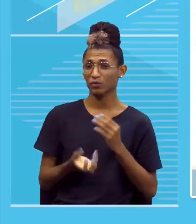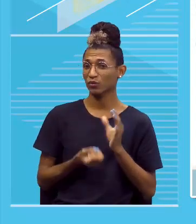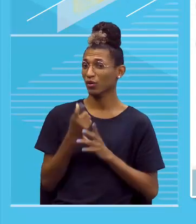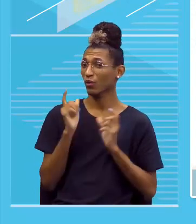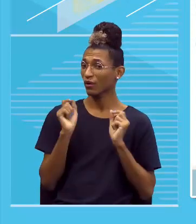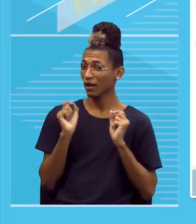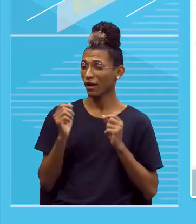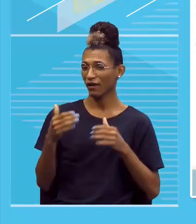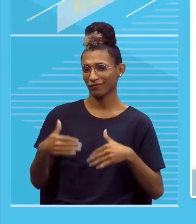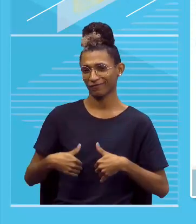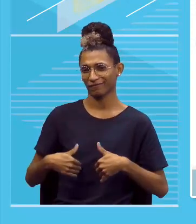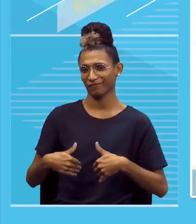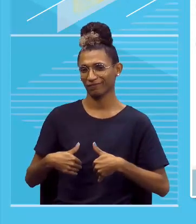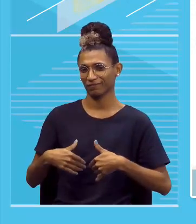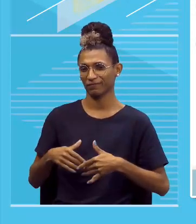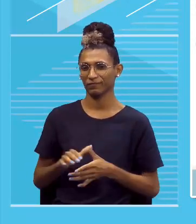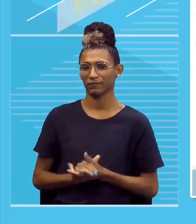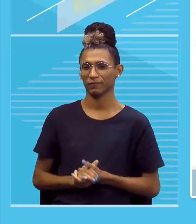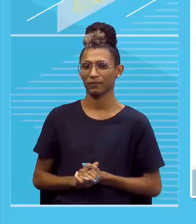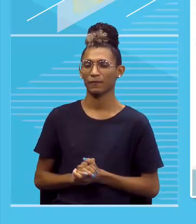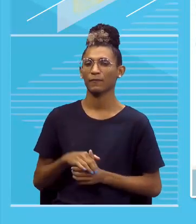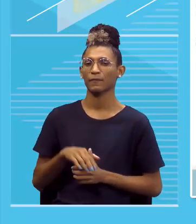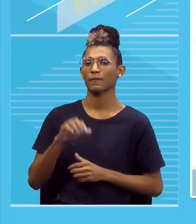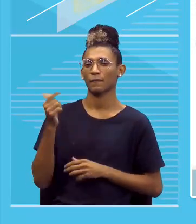outro problema da Plantation